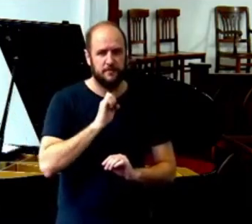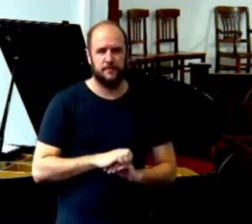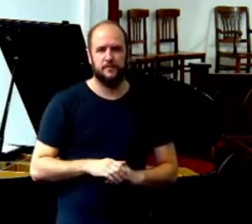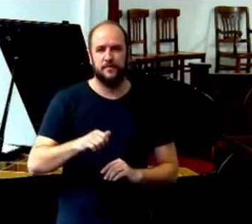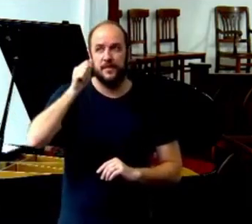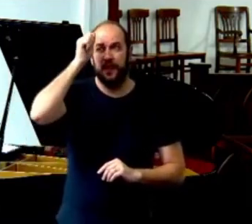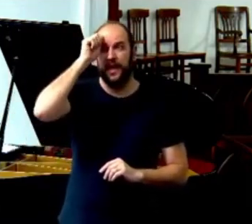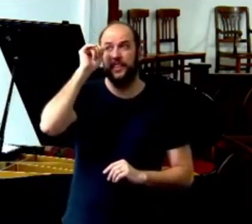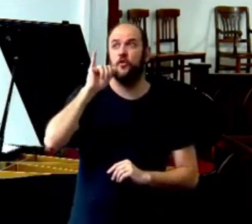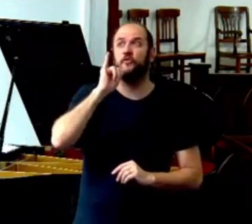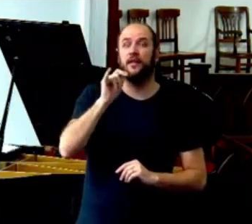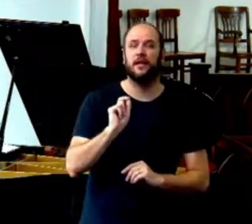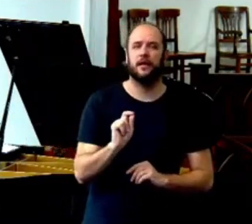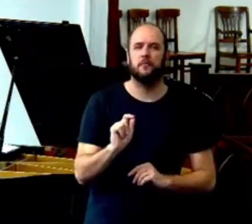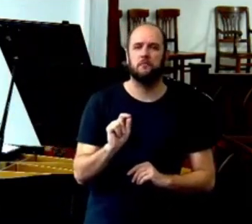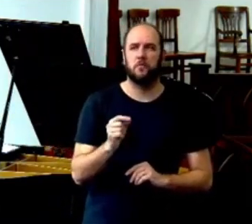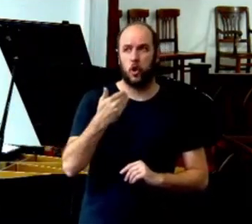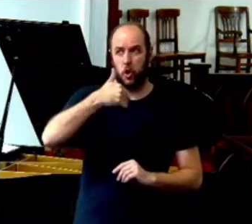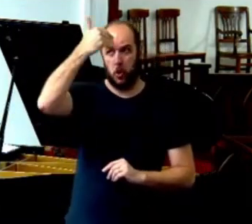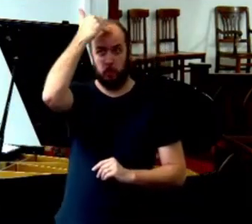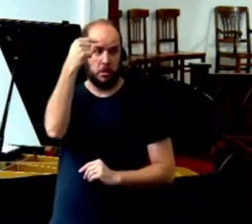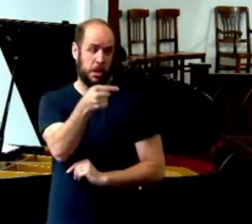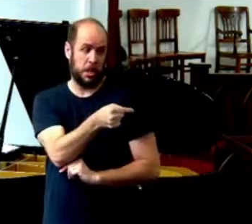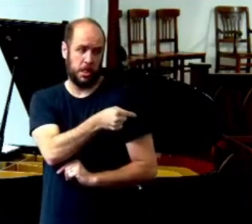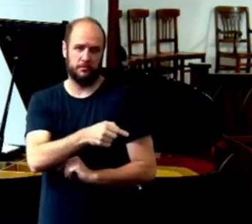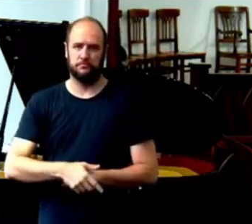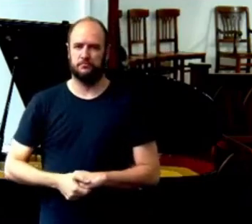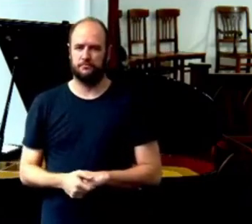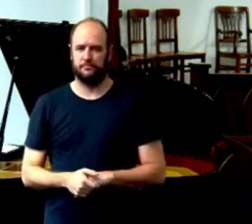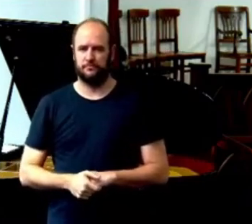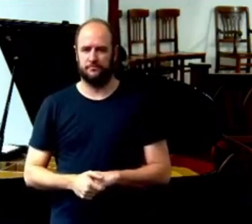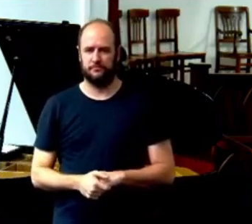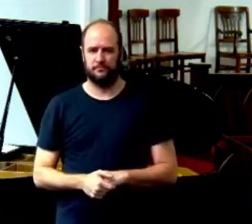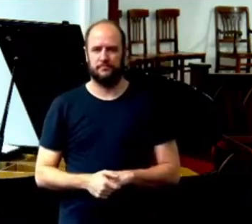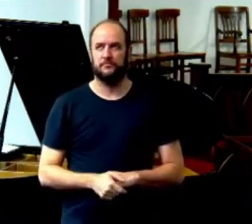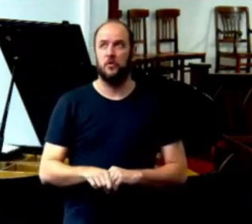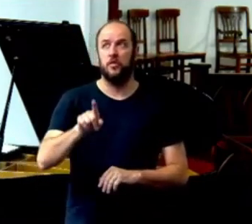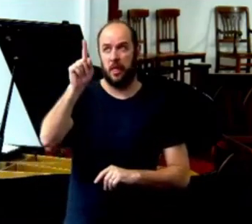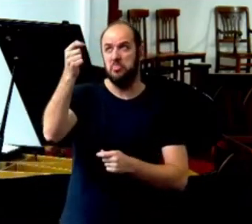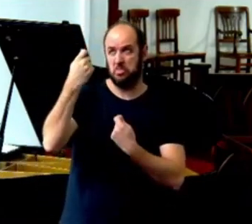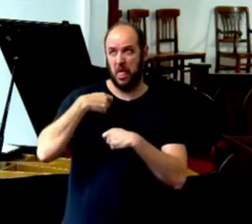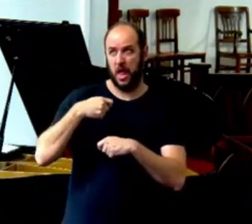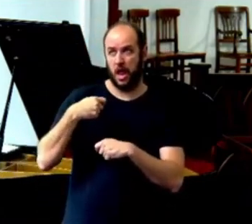faz? Foi a mulher que o Senhor me deu.